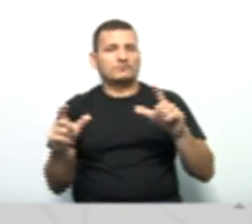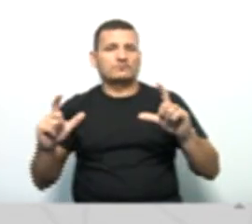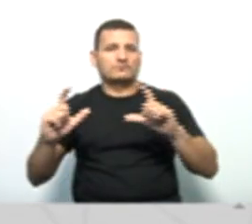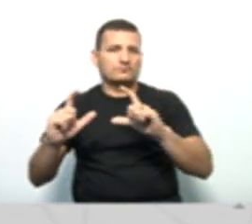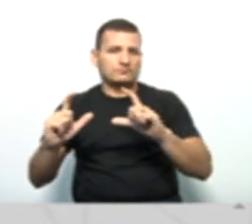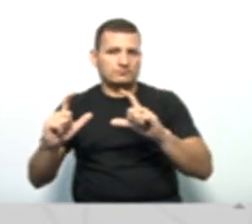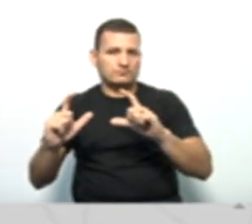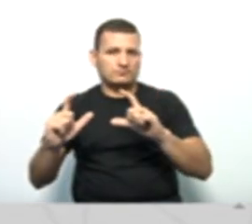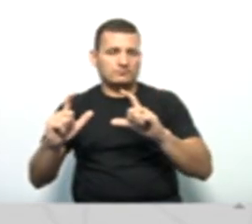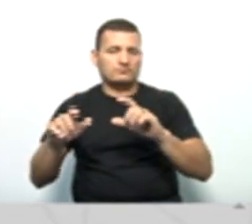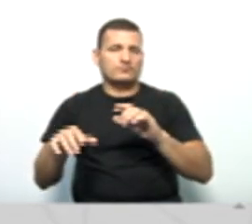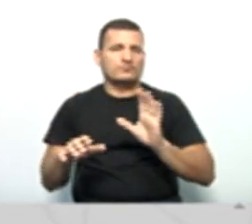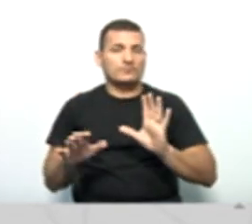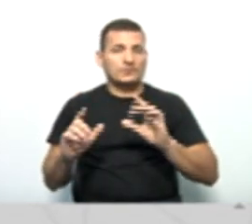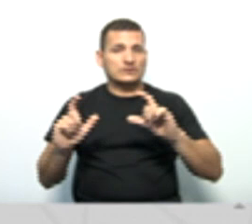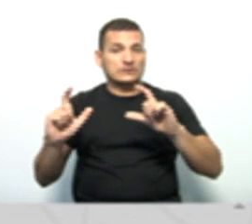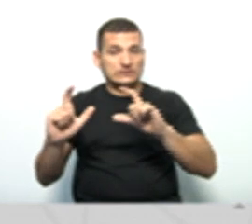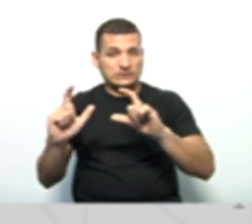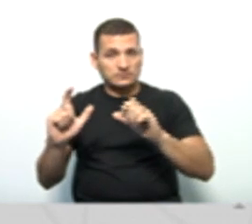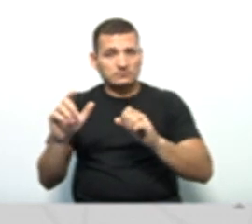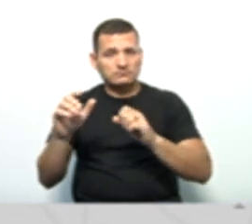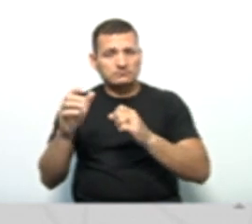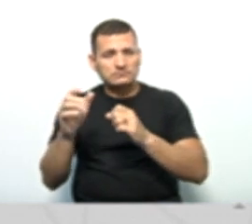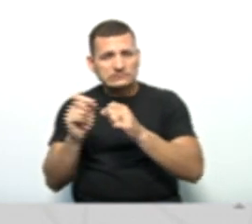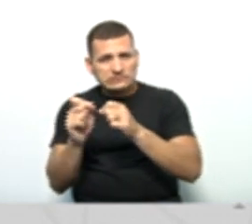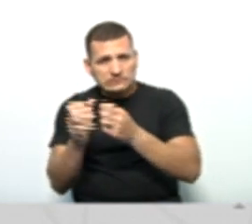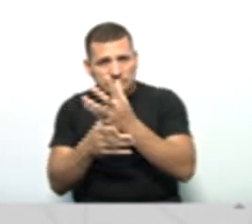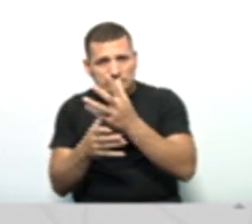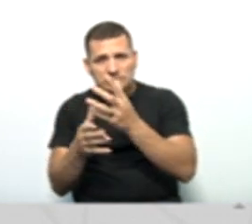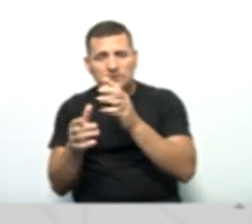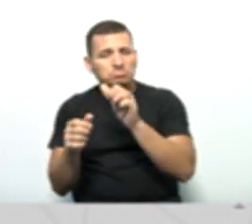Ricardo? Uma vez criado a tupla, a gente não altera.